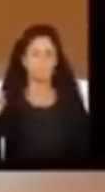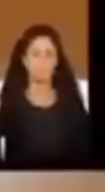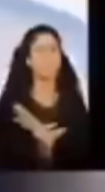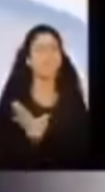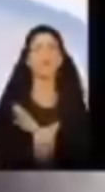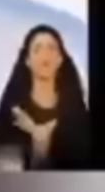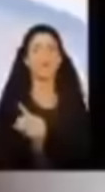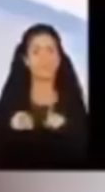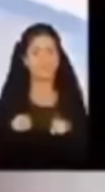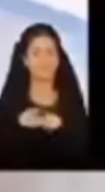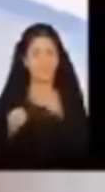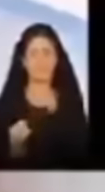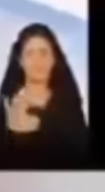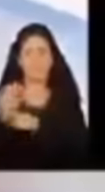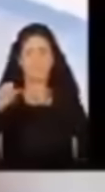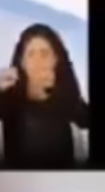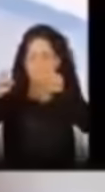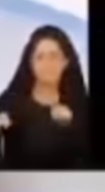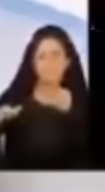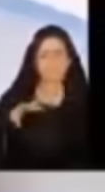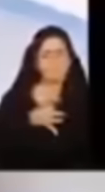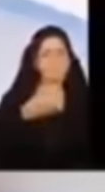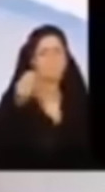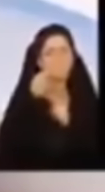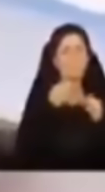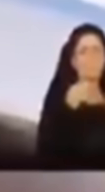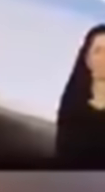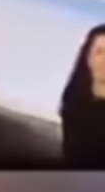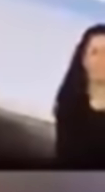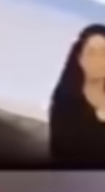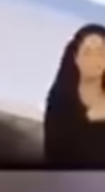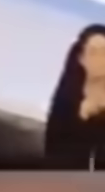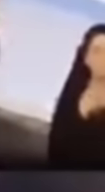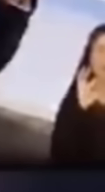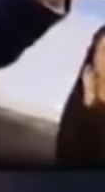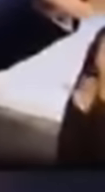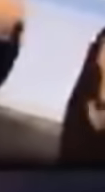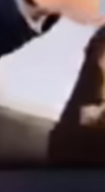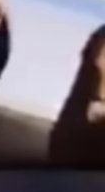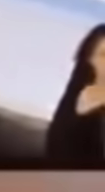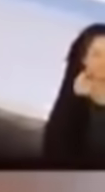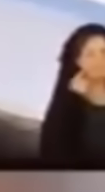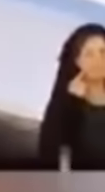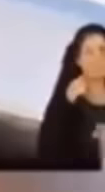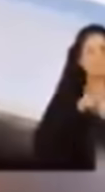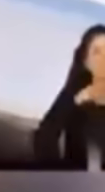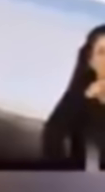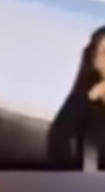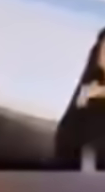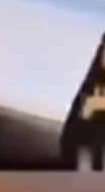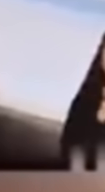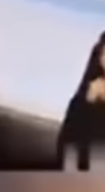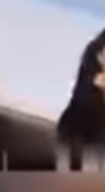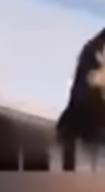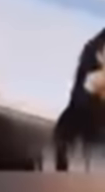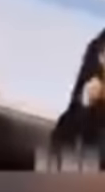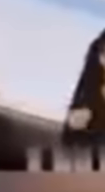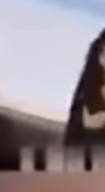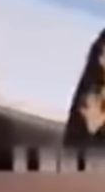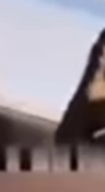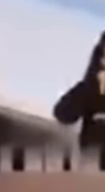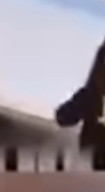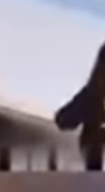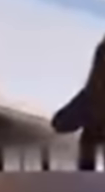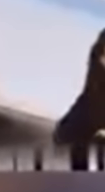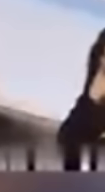em 2024. Criamos um sistema de segurança para a Amazônia, coisa que nunca houve no país, com o lançamento agora em março, no máximo abril desse ano, do Centro de